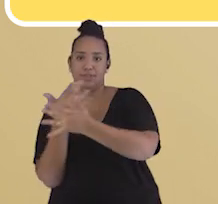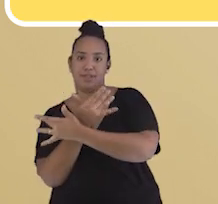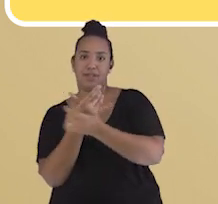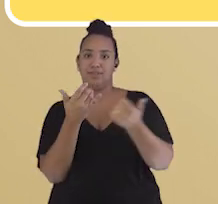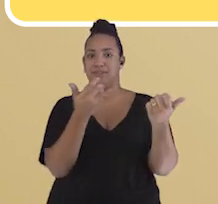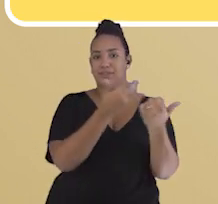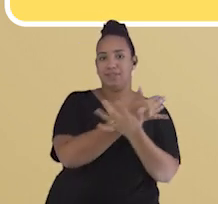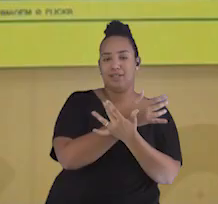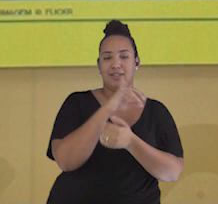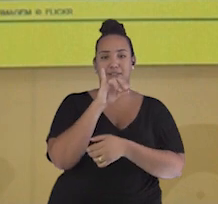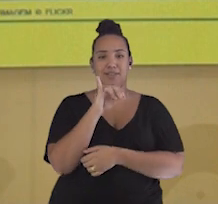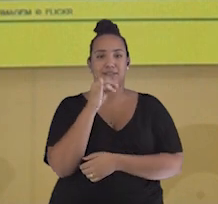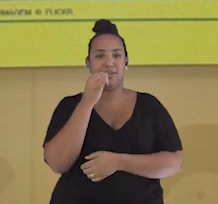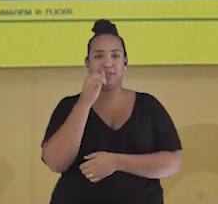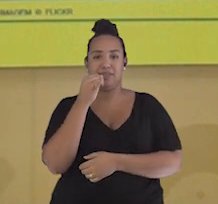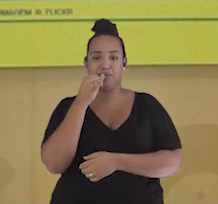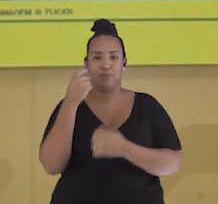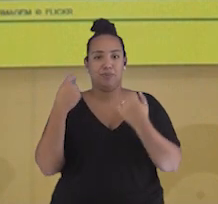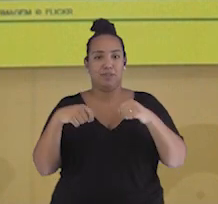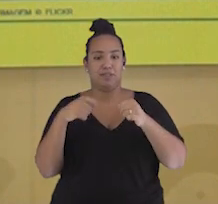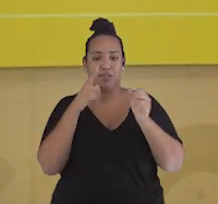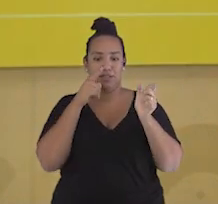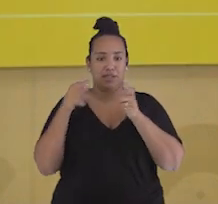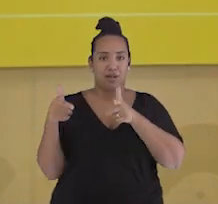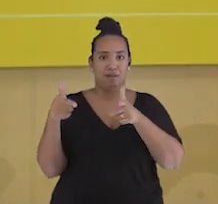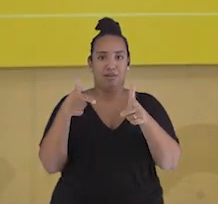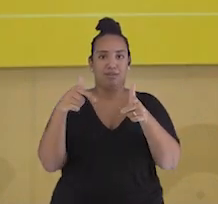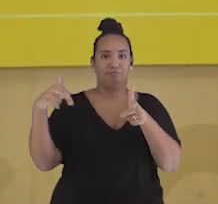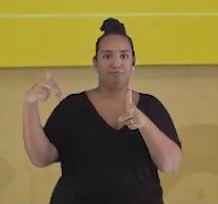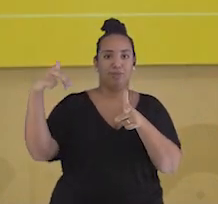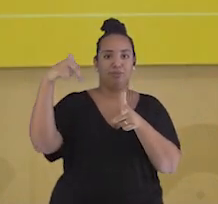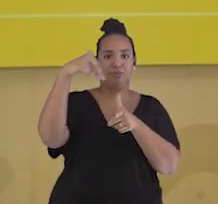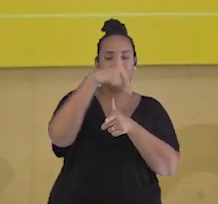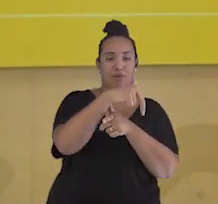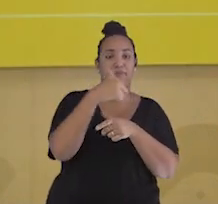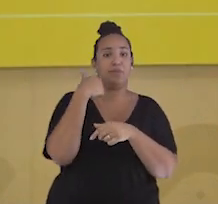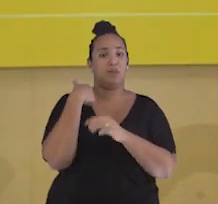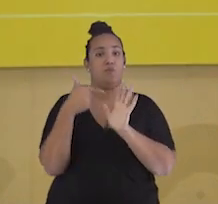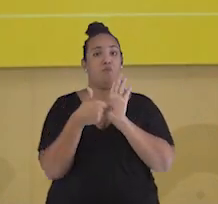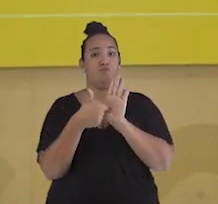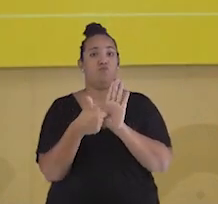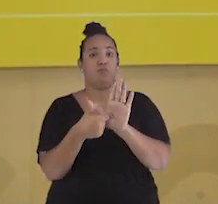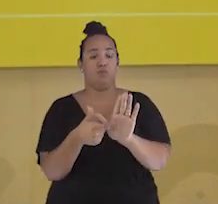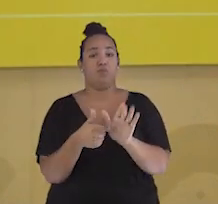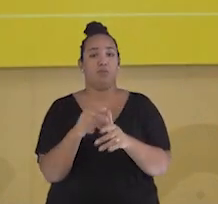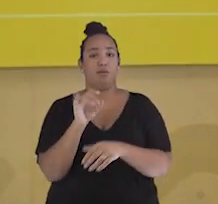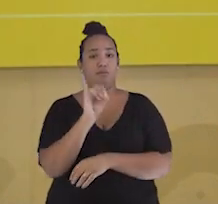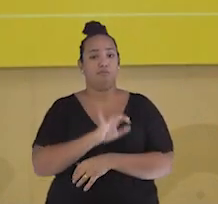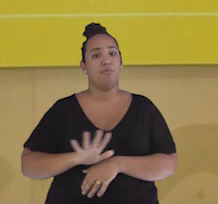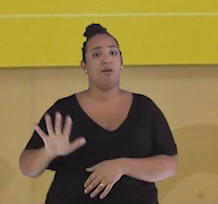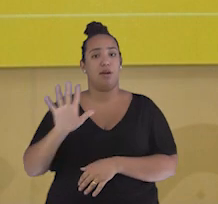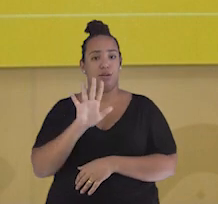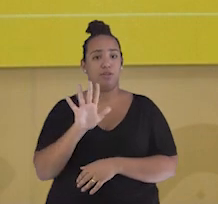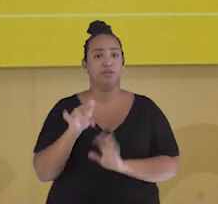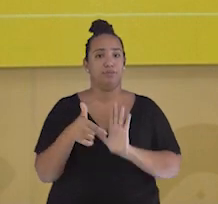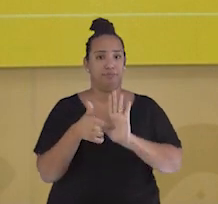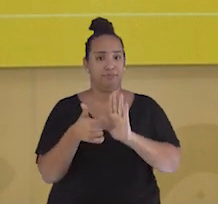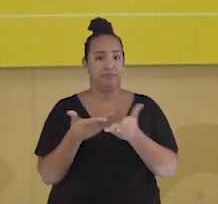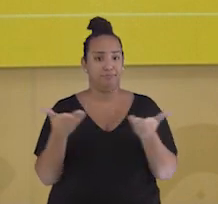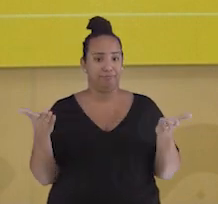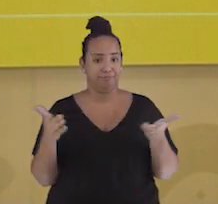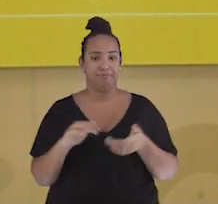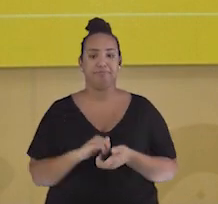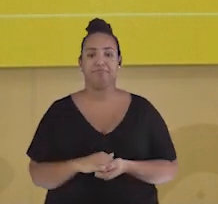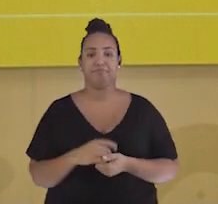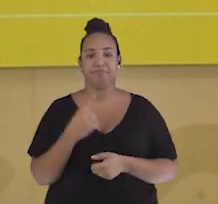para o Brasil. Outra interferência humana no espaço que nós podemos perceber são as pontes. As pontes que ligam